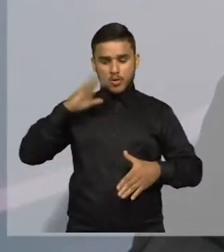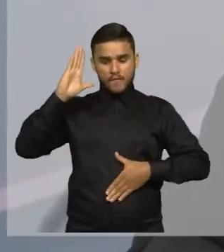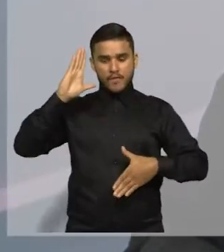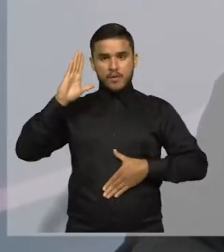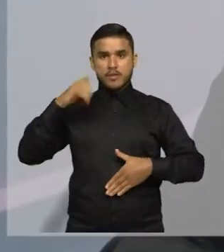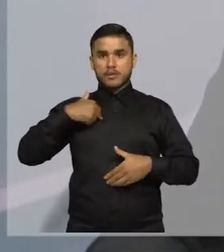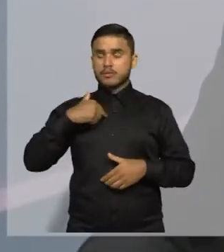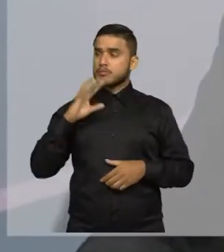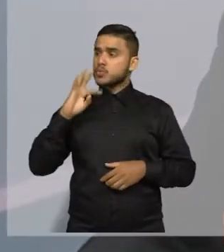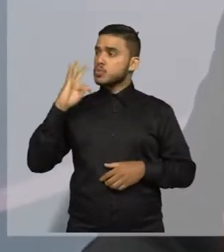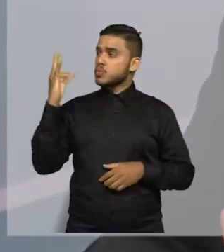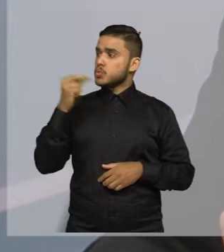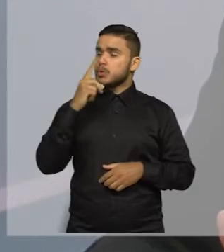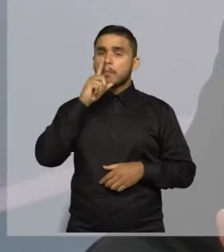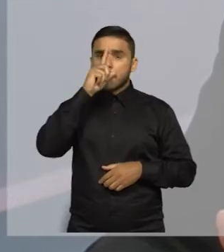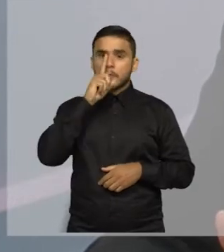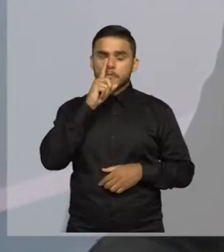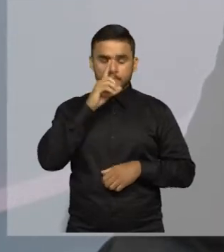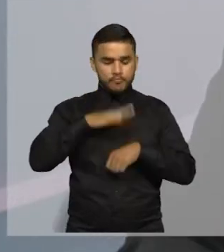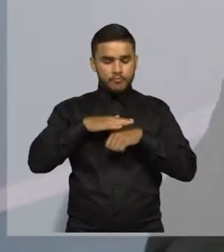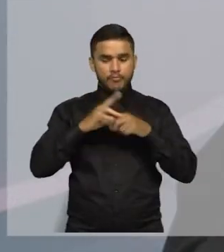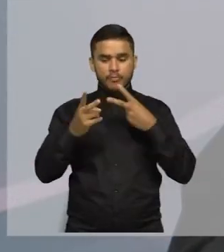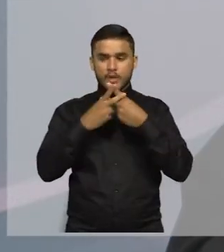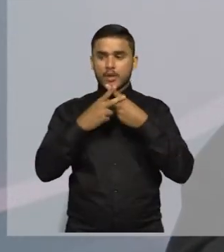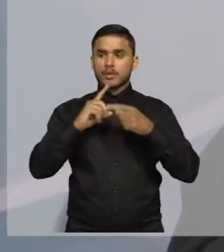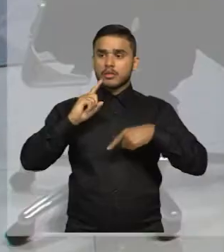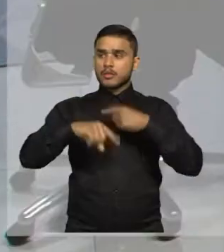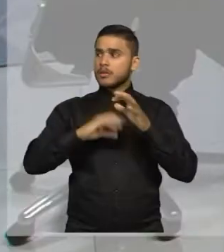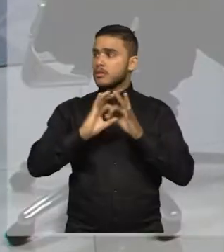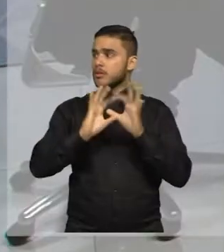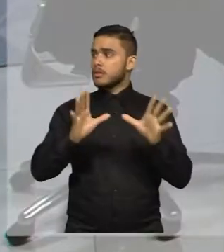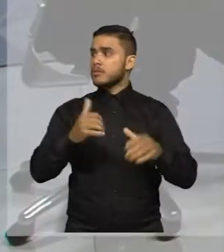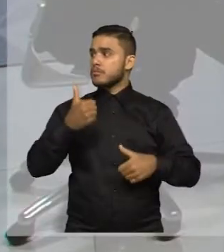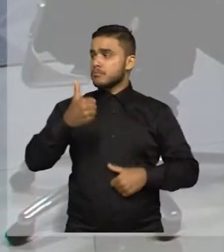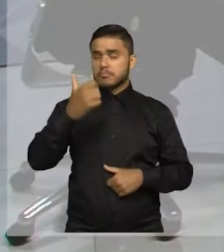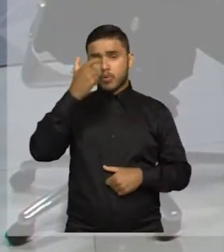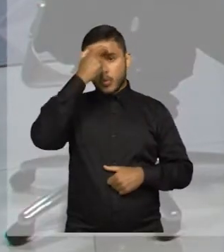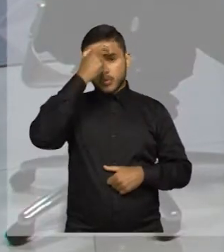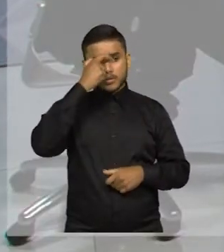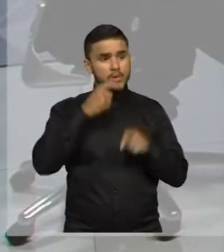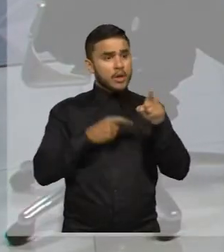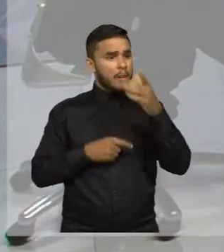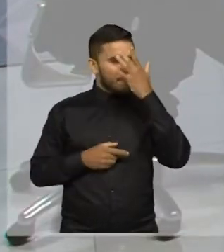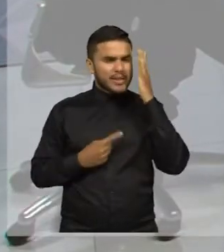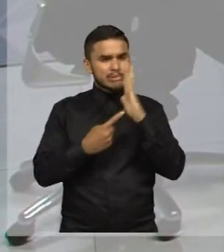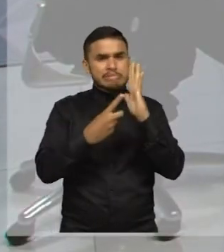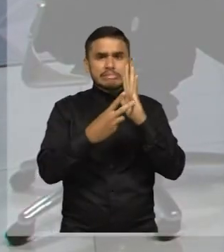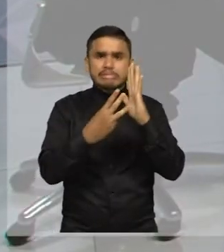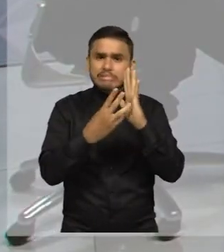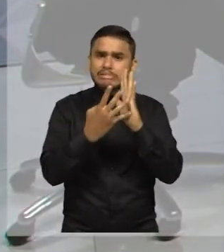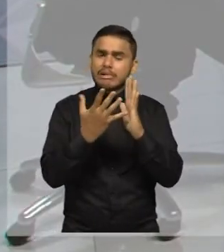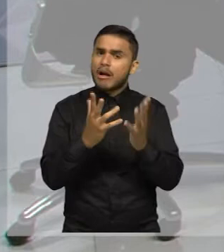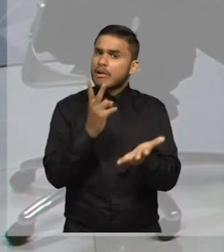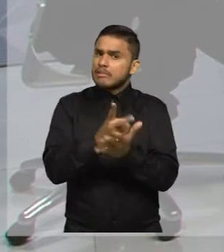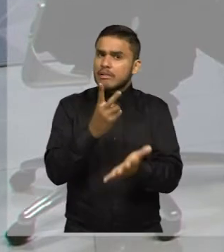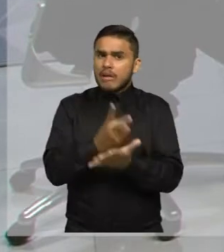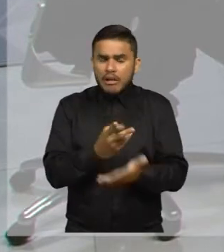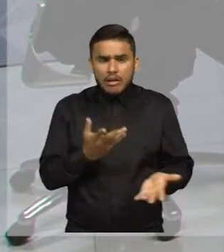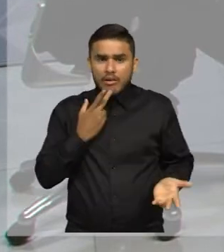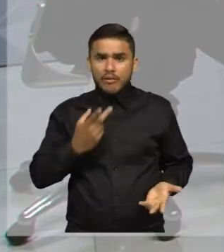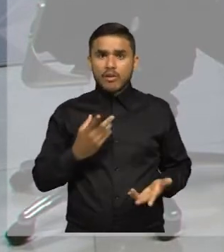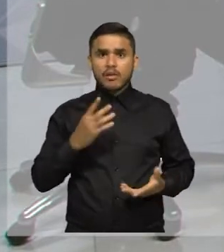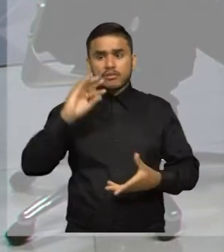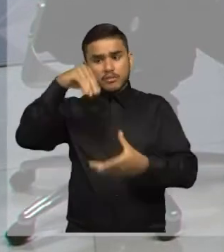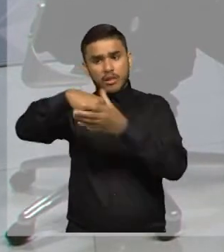não põe em risco a sociedade, cumpre a sua pena E o índice depois de você sai criminalidade recuperado. não vem daí. Mas um bandido daquele não se recupera, ele delinque antes, dentro da